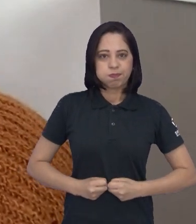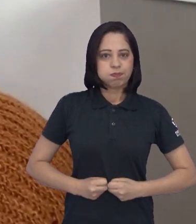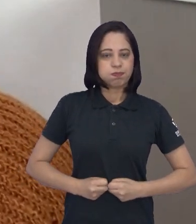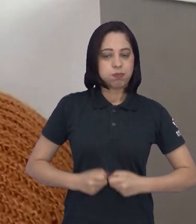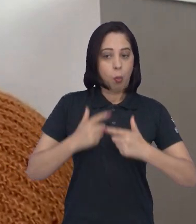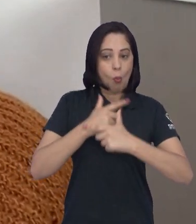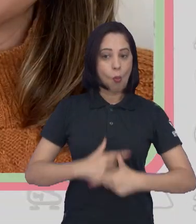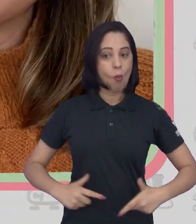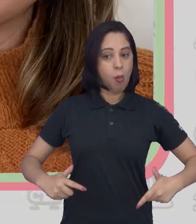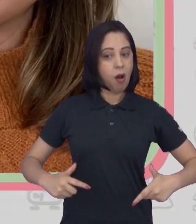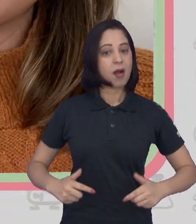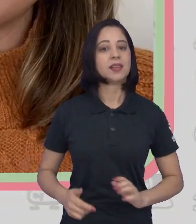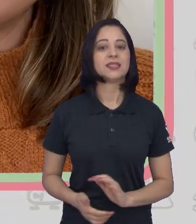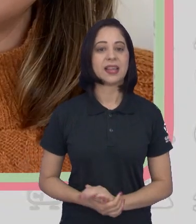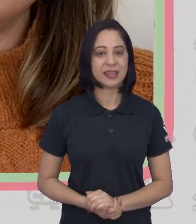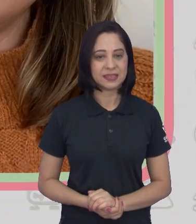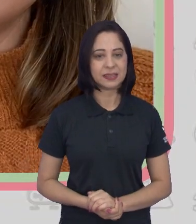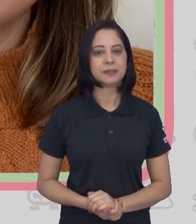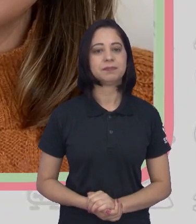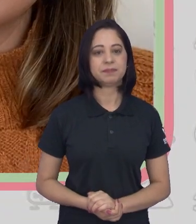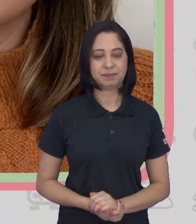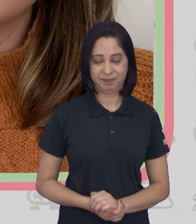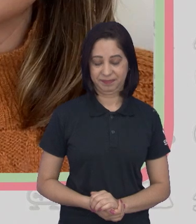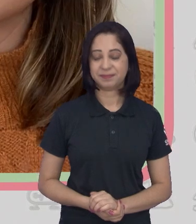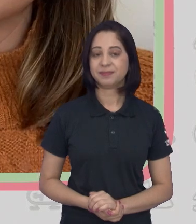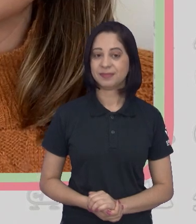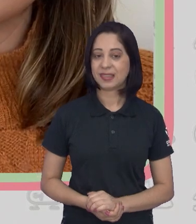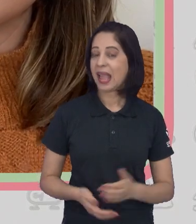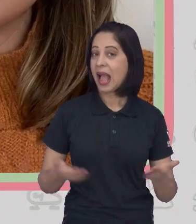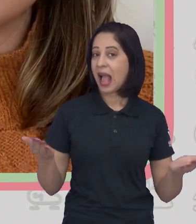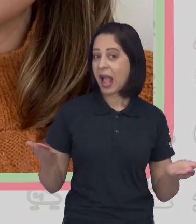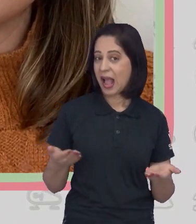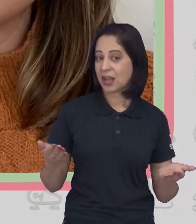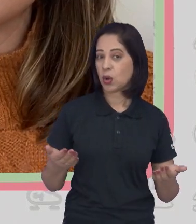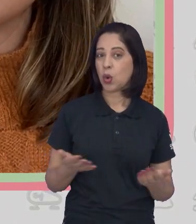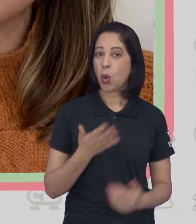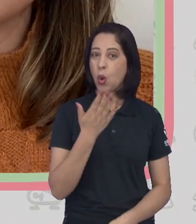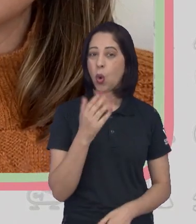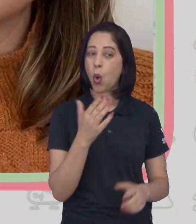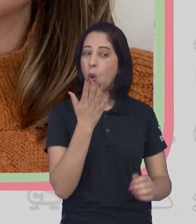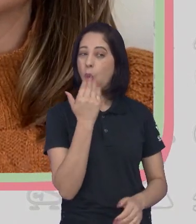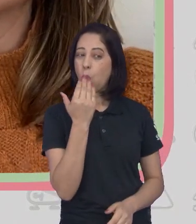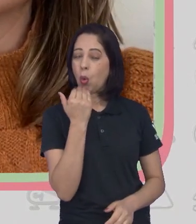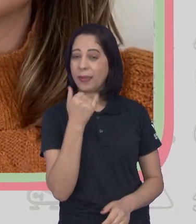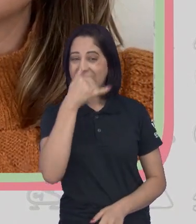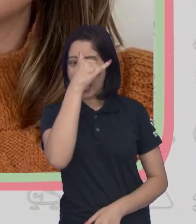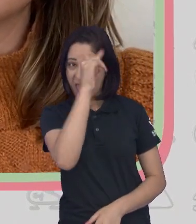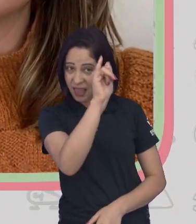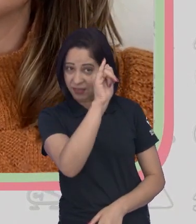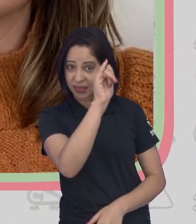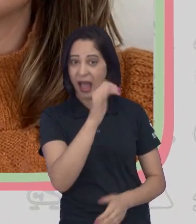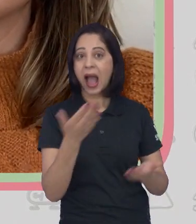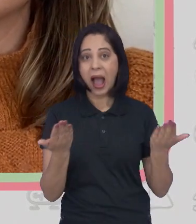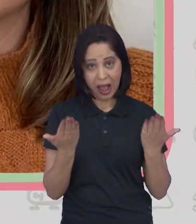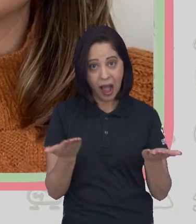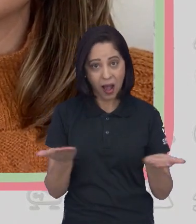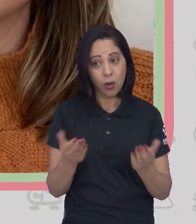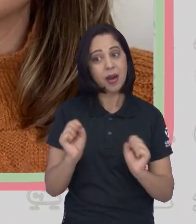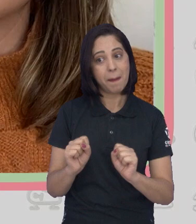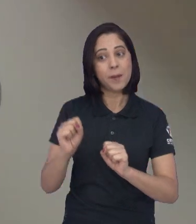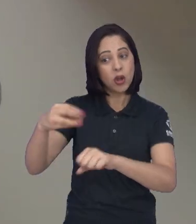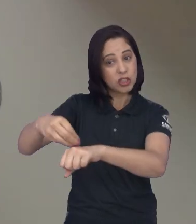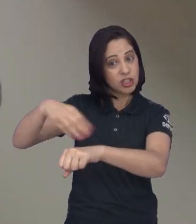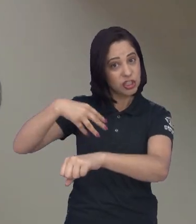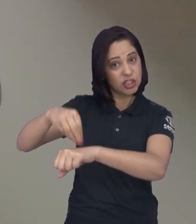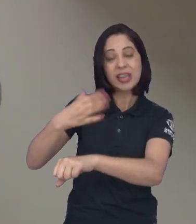paciente perfeito Ana e já que nós falamos doos alimentos que devem ser evitados Então eu acho que agora vale a gente falar